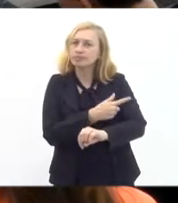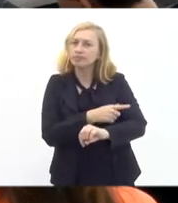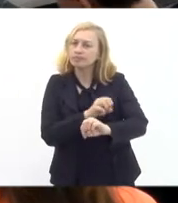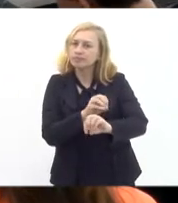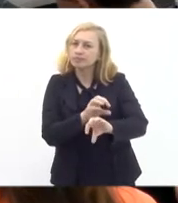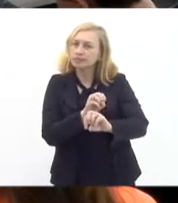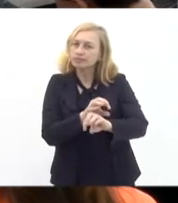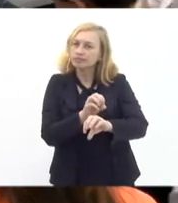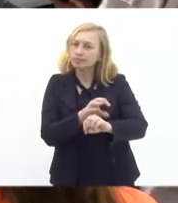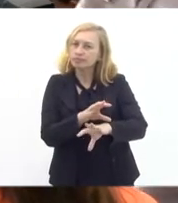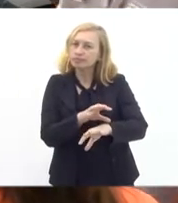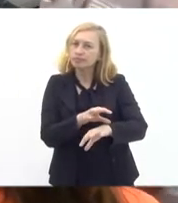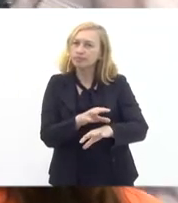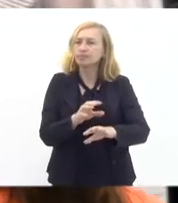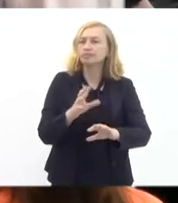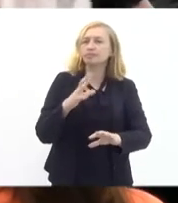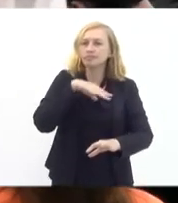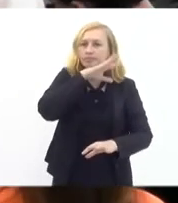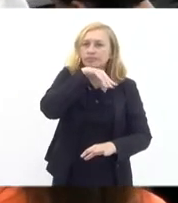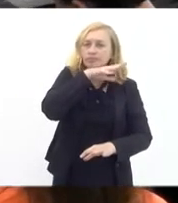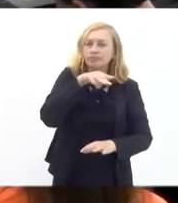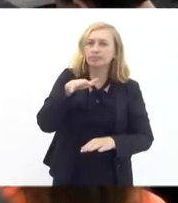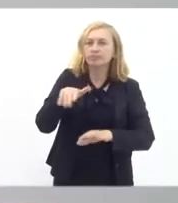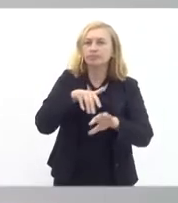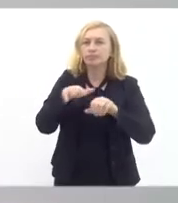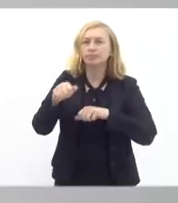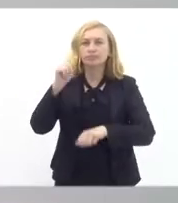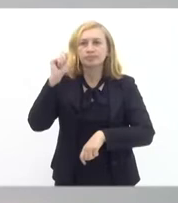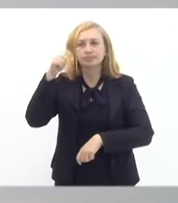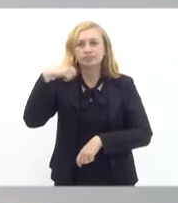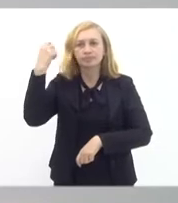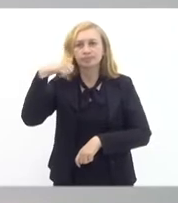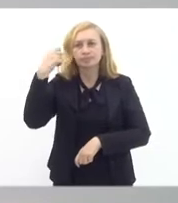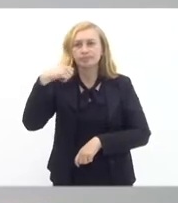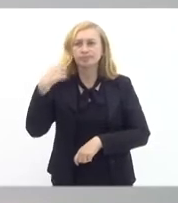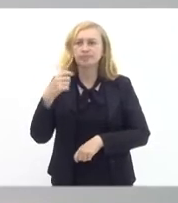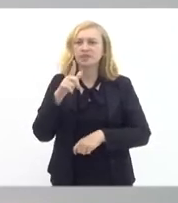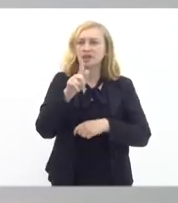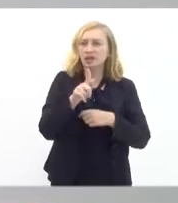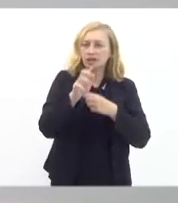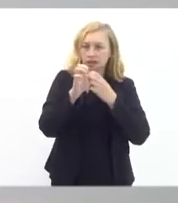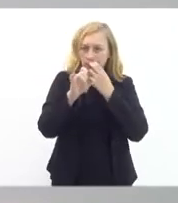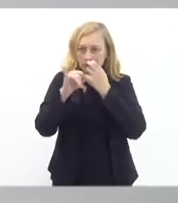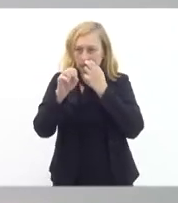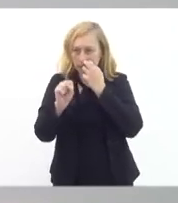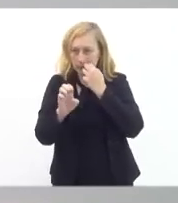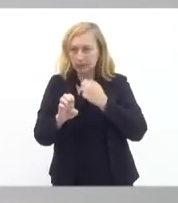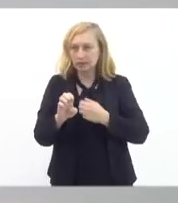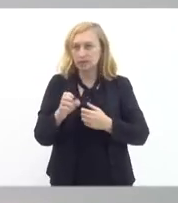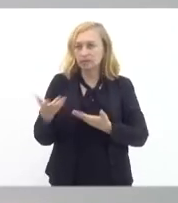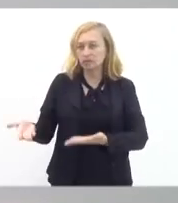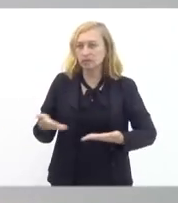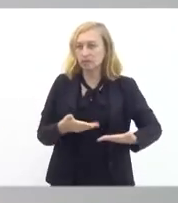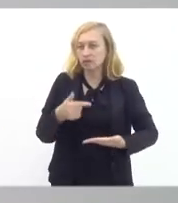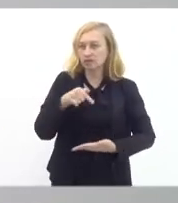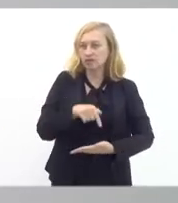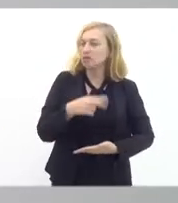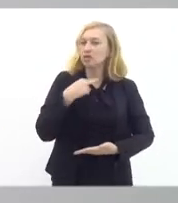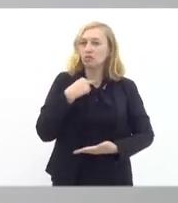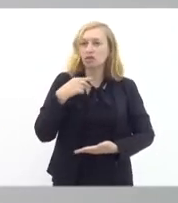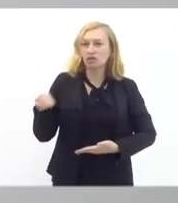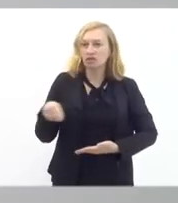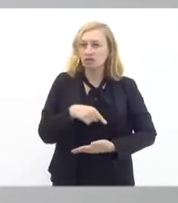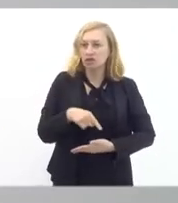confeccionamos cartilhas que são distribuídas nas escolas. A nossa gerente, a Gisele, até convidei para vir hoje, mas ela não pôde, né? Ela